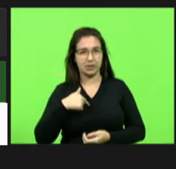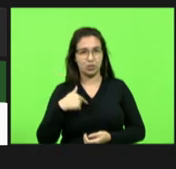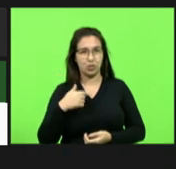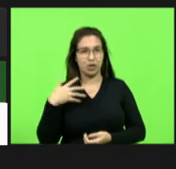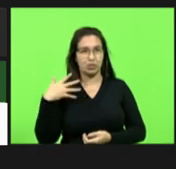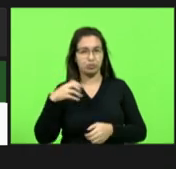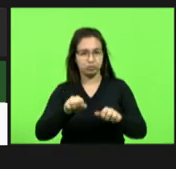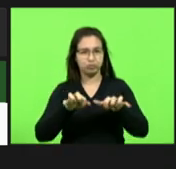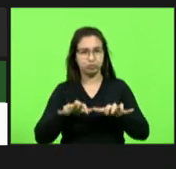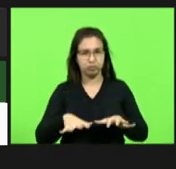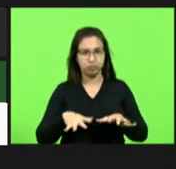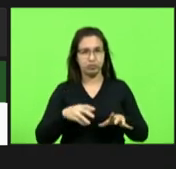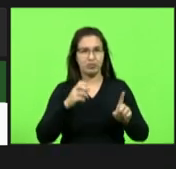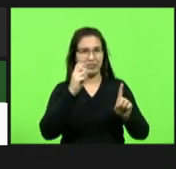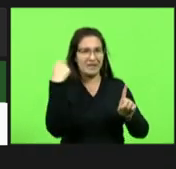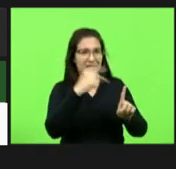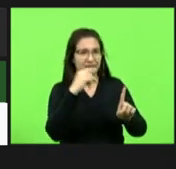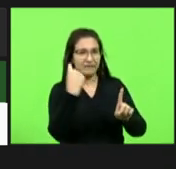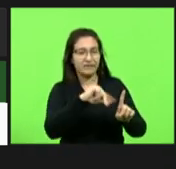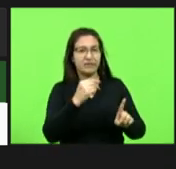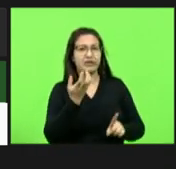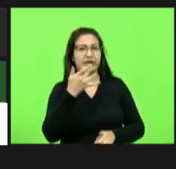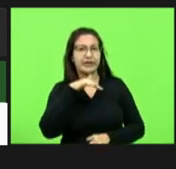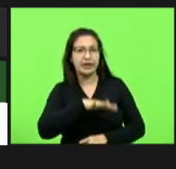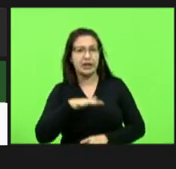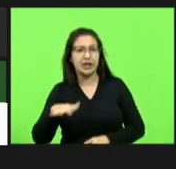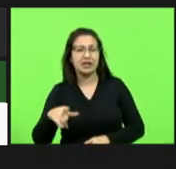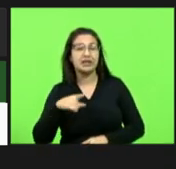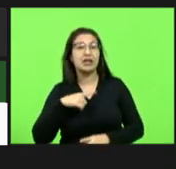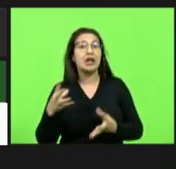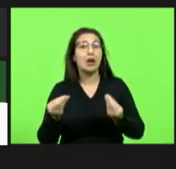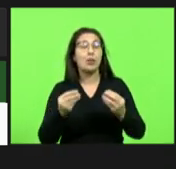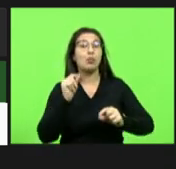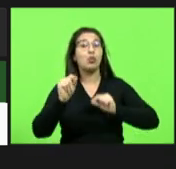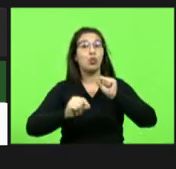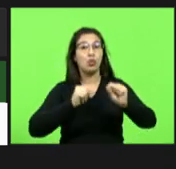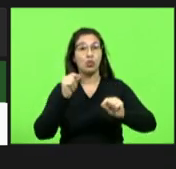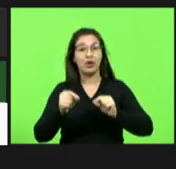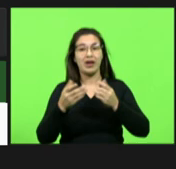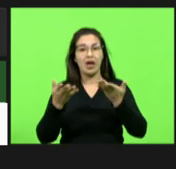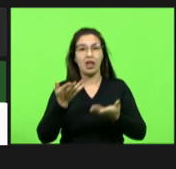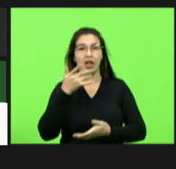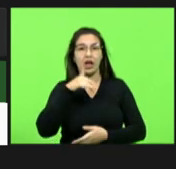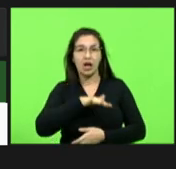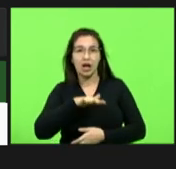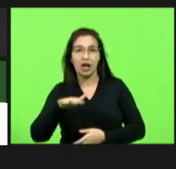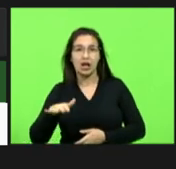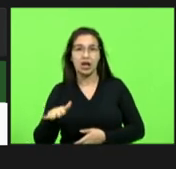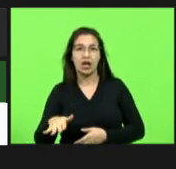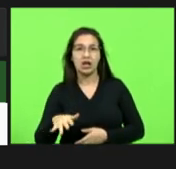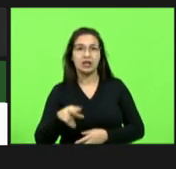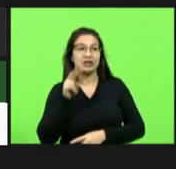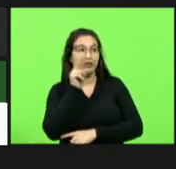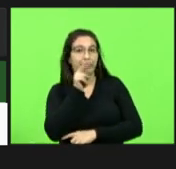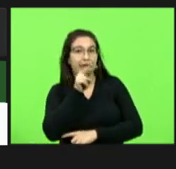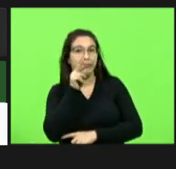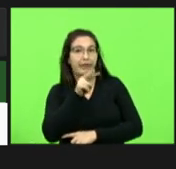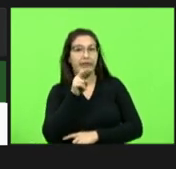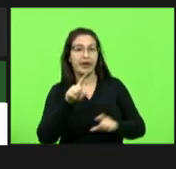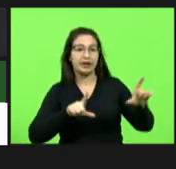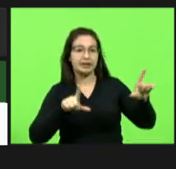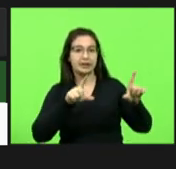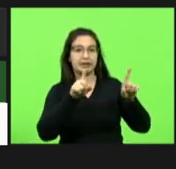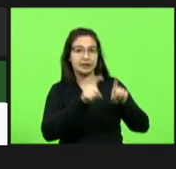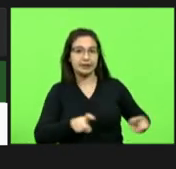se falou sobre a exposição demasiada e talvez descontrolada das crianças e adolescentes à internet e a todo tipo